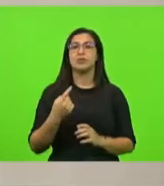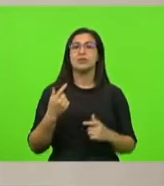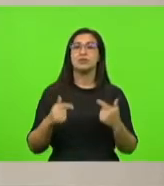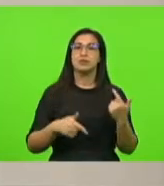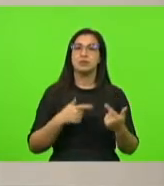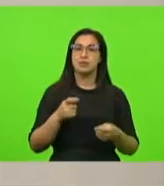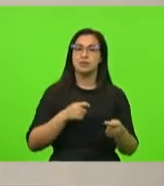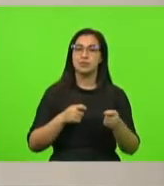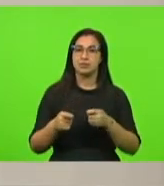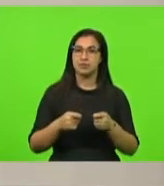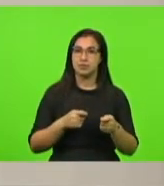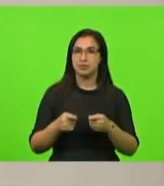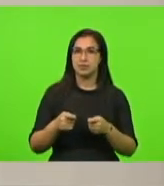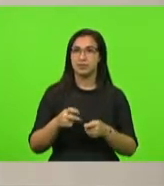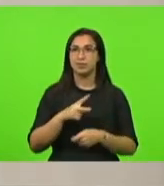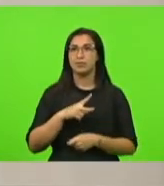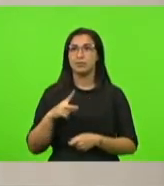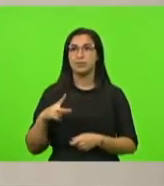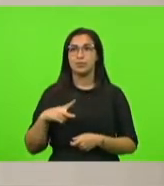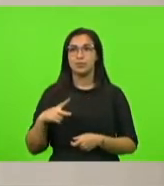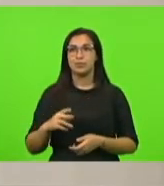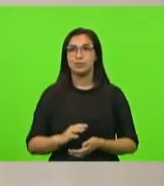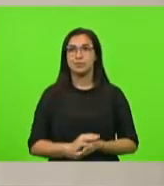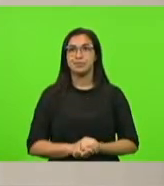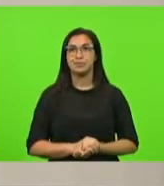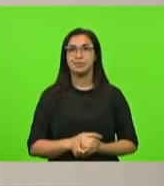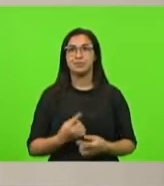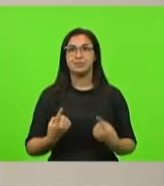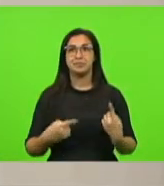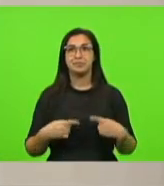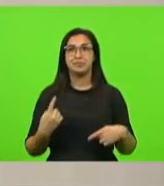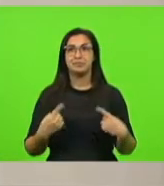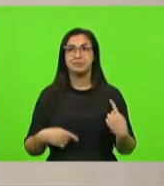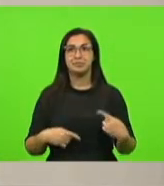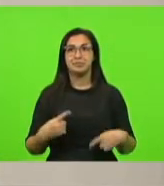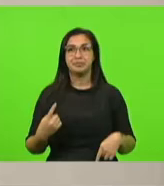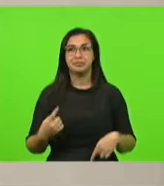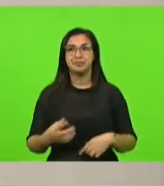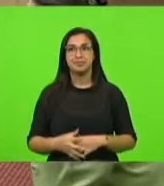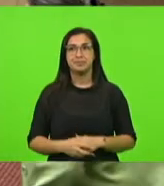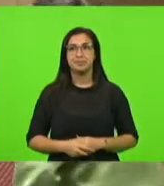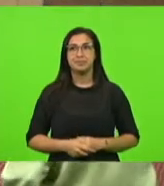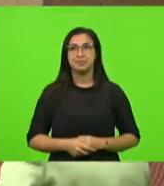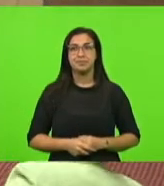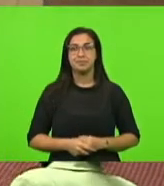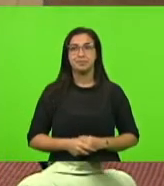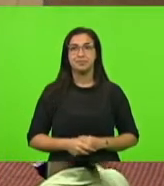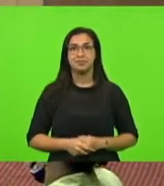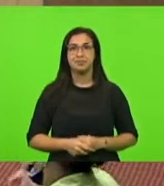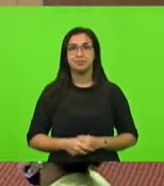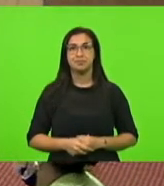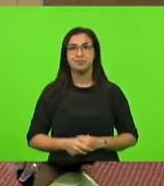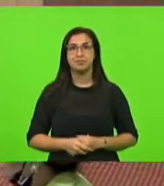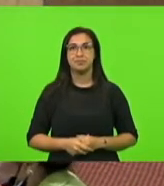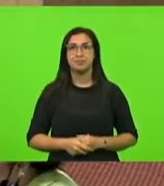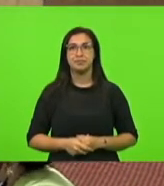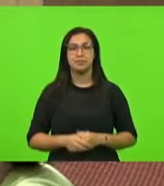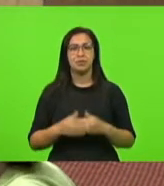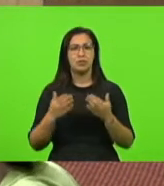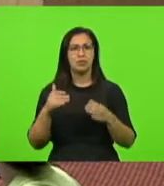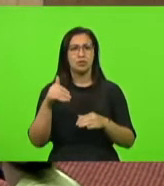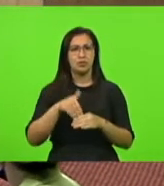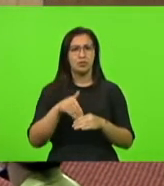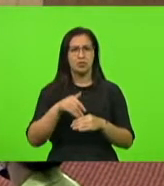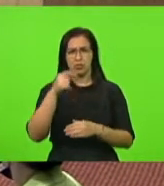Administração e Serviço Público. Em discussão. Presidente, só para a gente ter consciência do que está votando, eu não